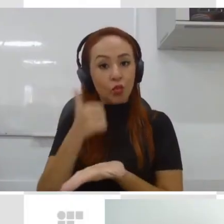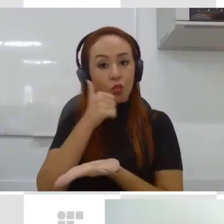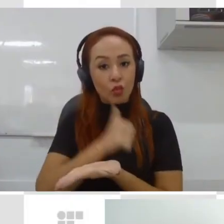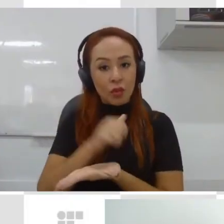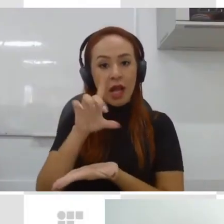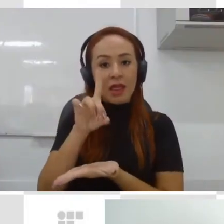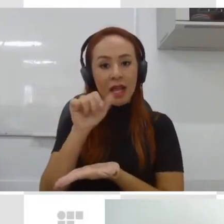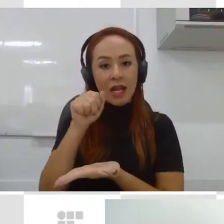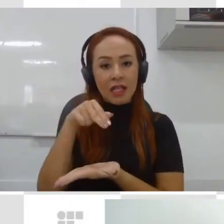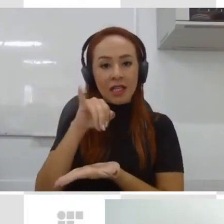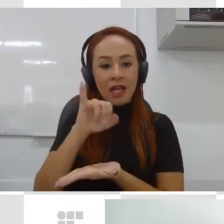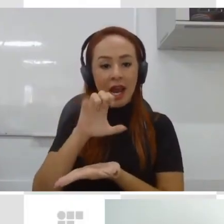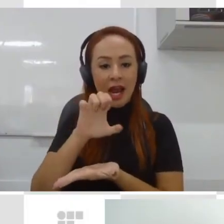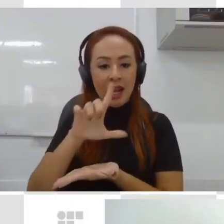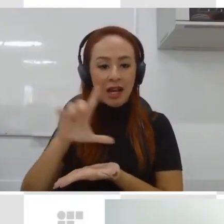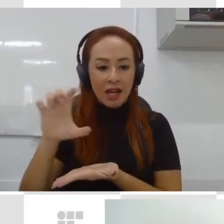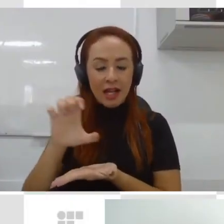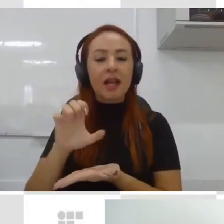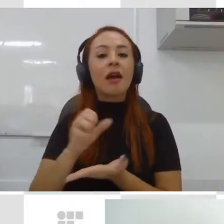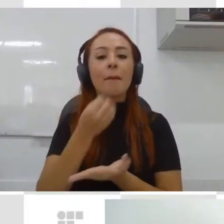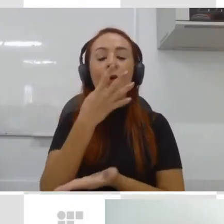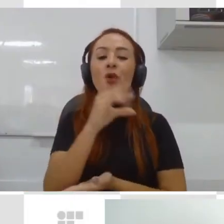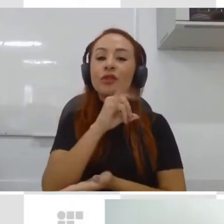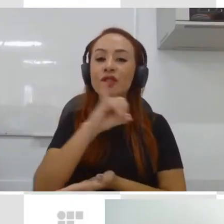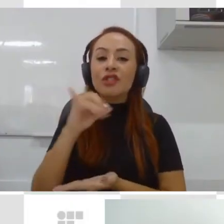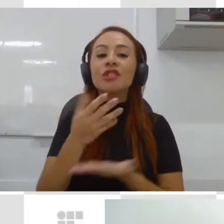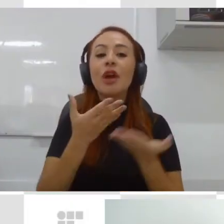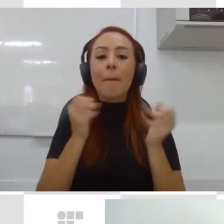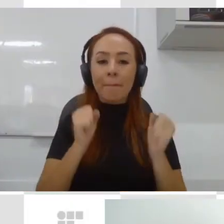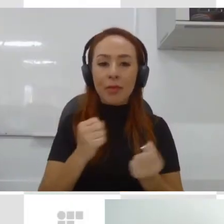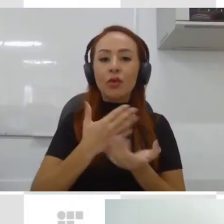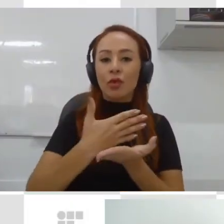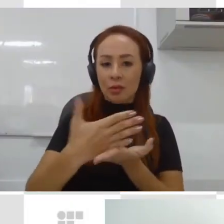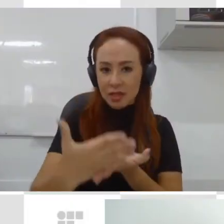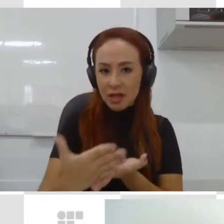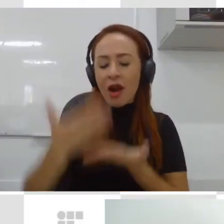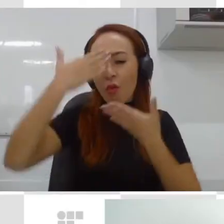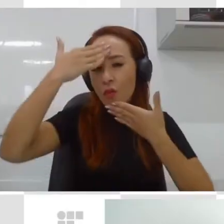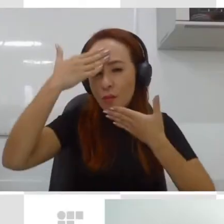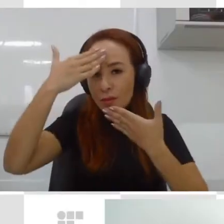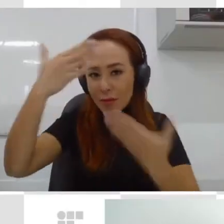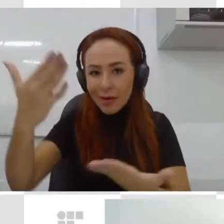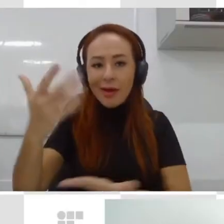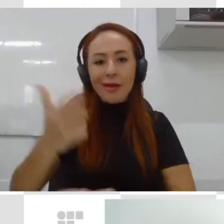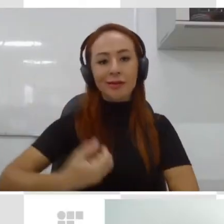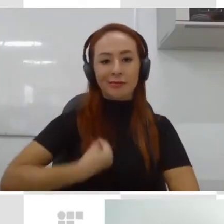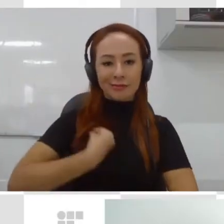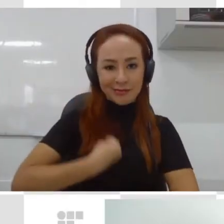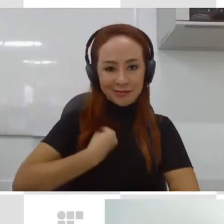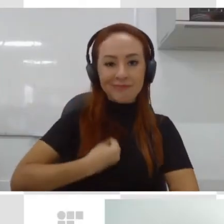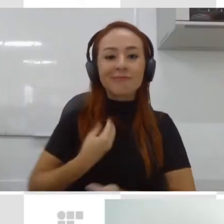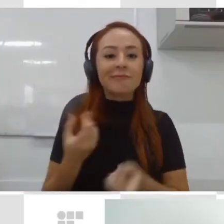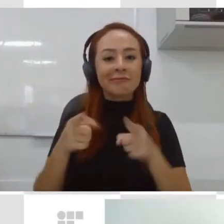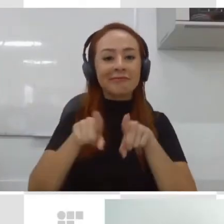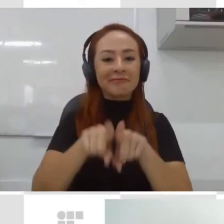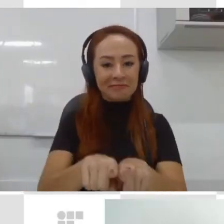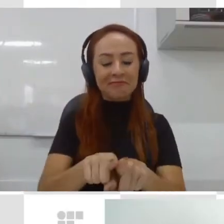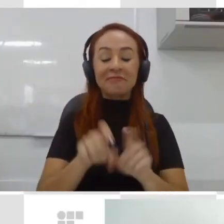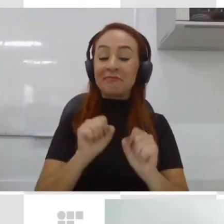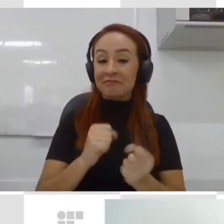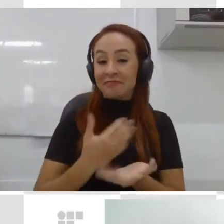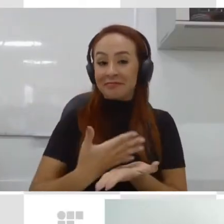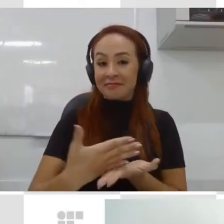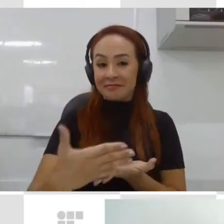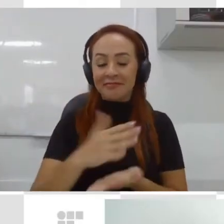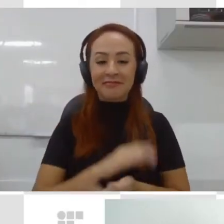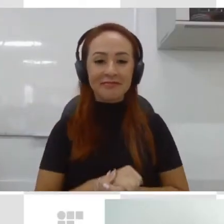palestrante. Daniele, bom dia, seja bem-vinda, querida, obrigada pela presença, pela parceria. A palavra é sua. Bom dia,